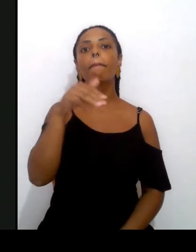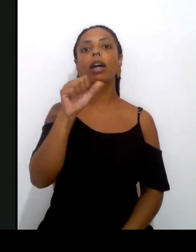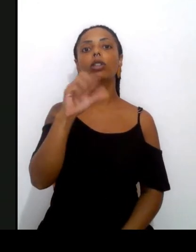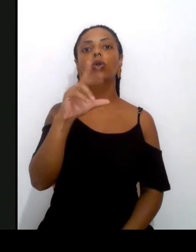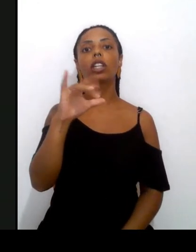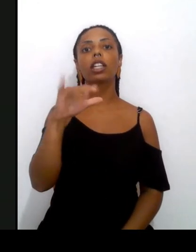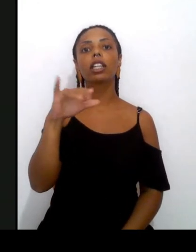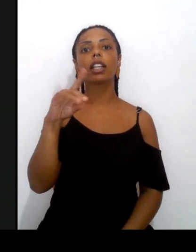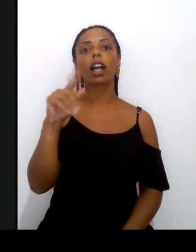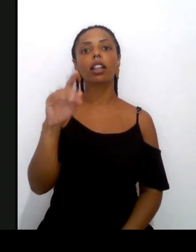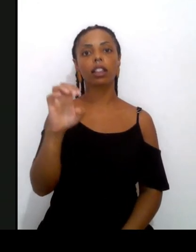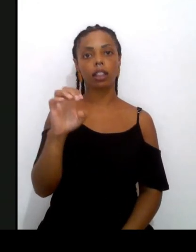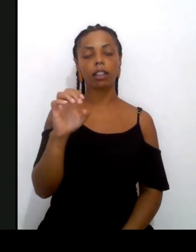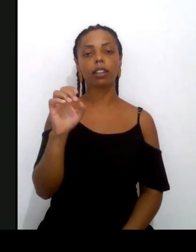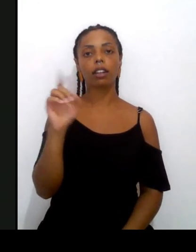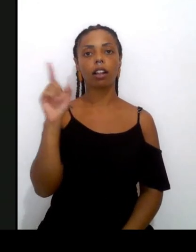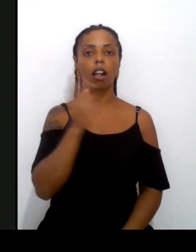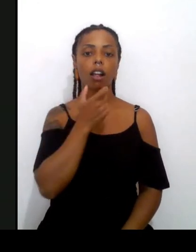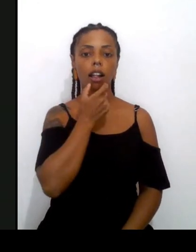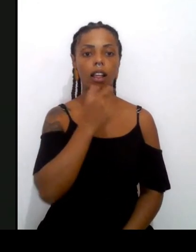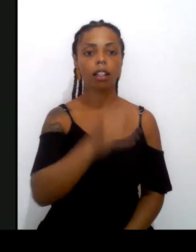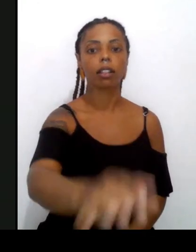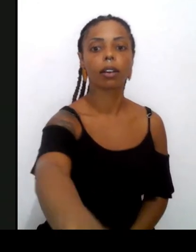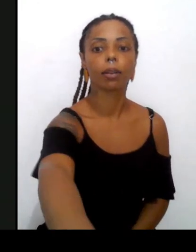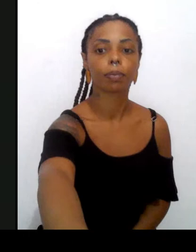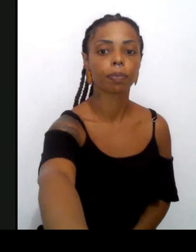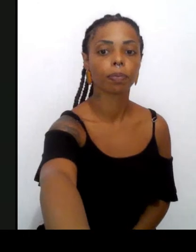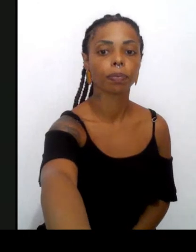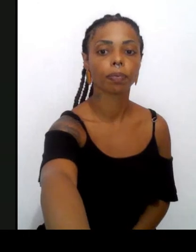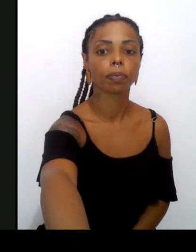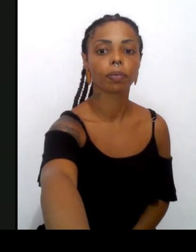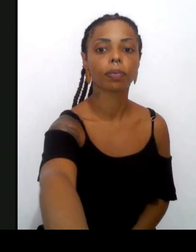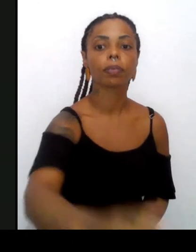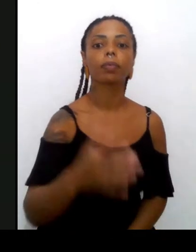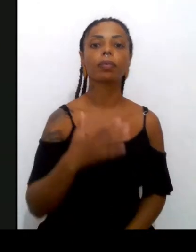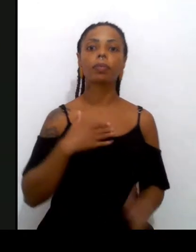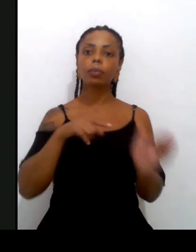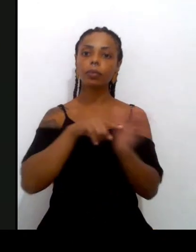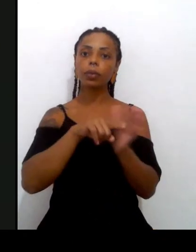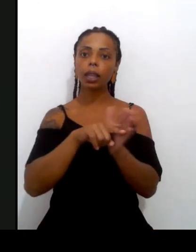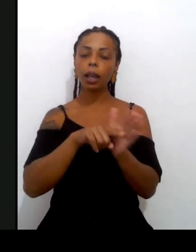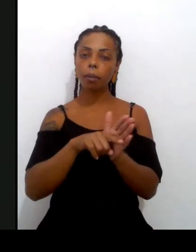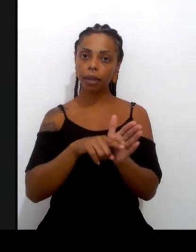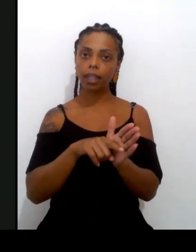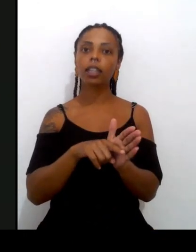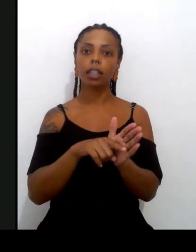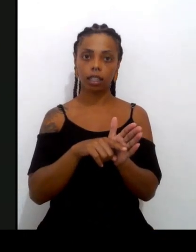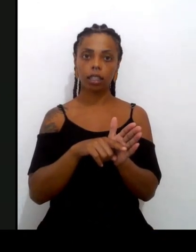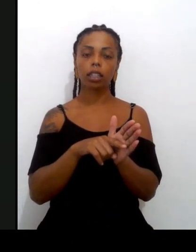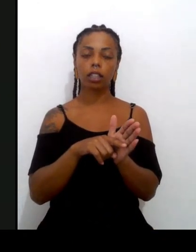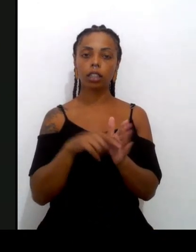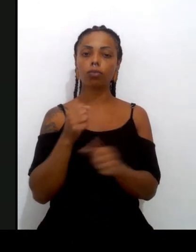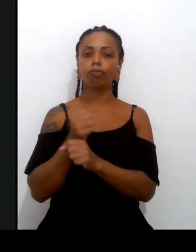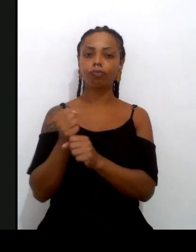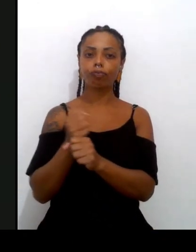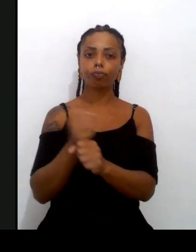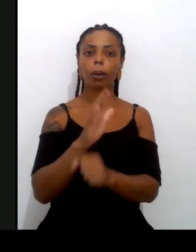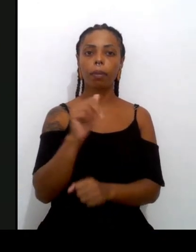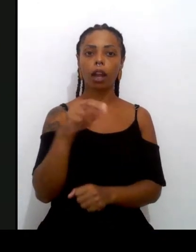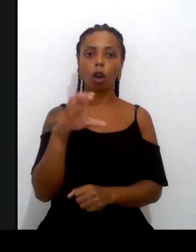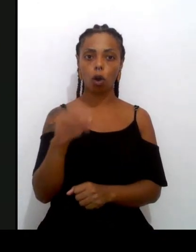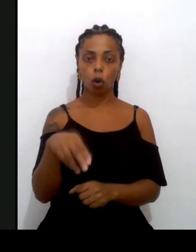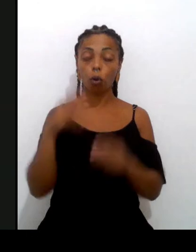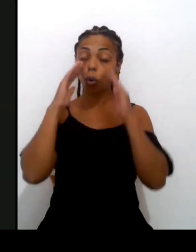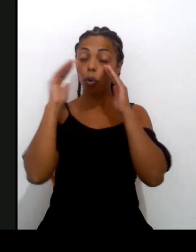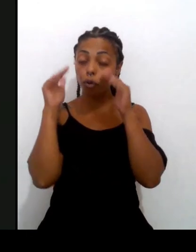a minha pesquisa aqui ao longo dos anos em bacon com foco Clear se concentra principalmente na grã-bretanha